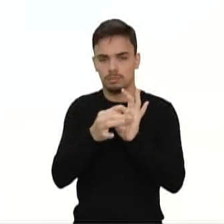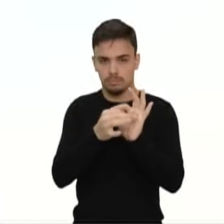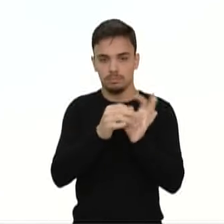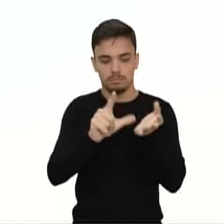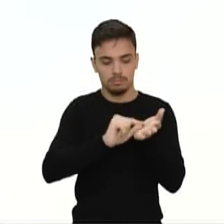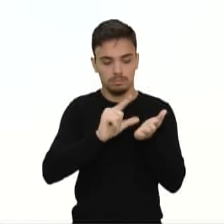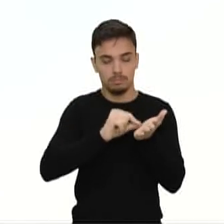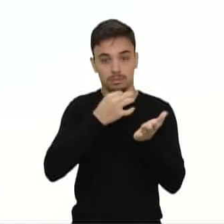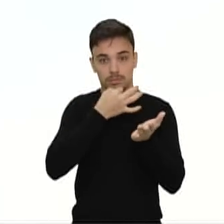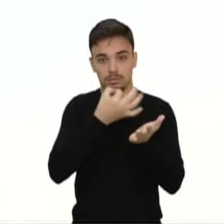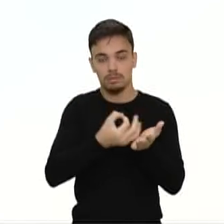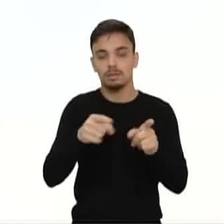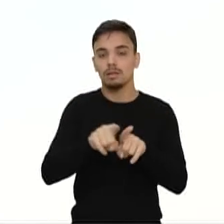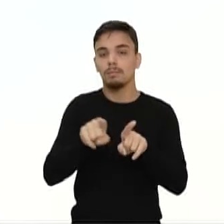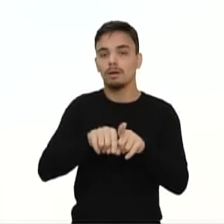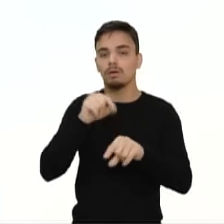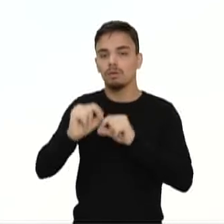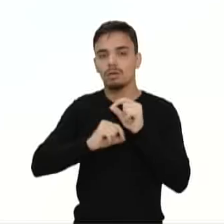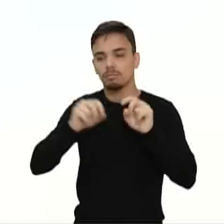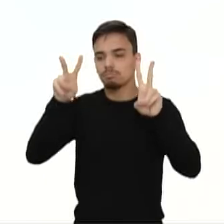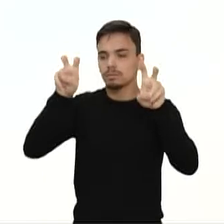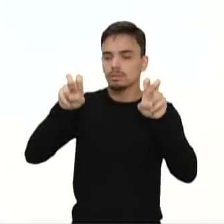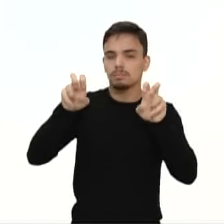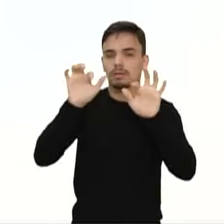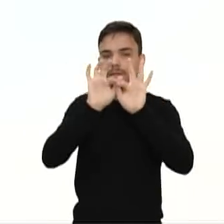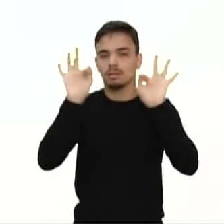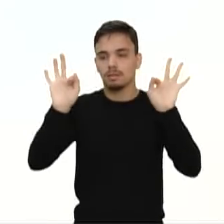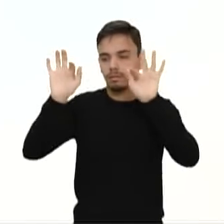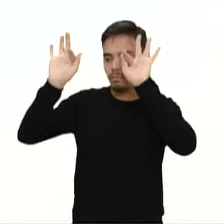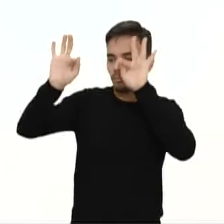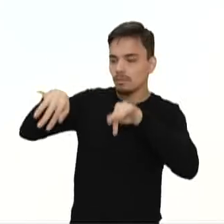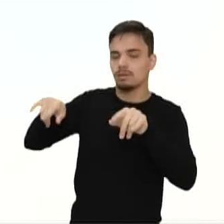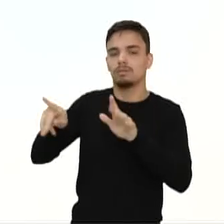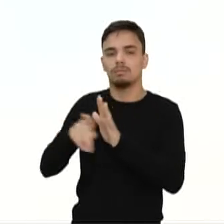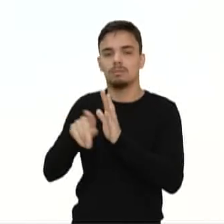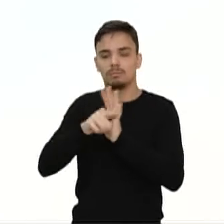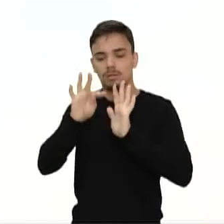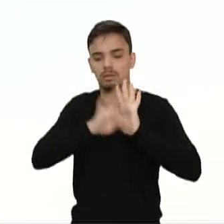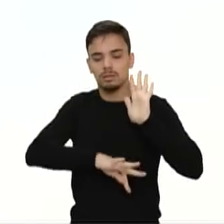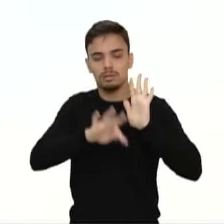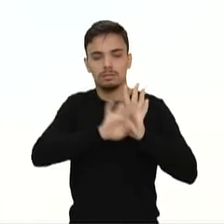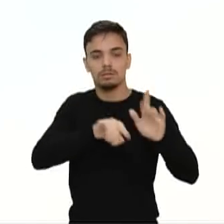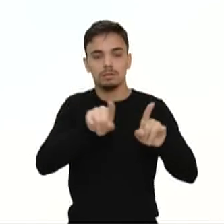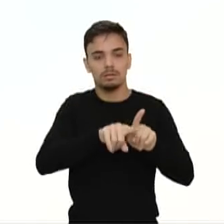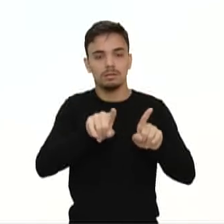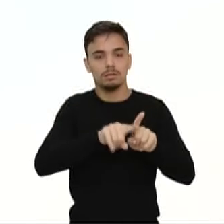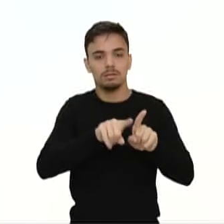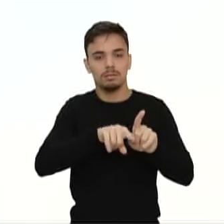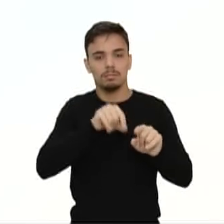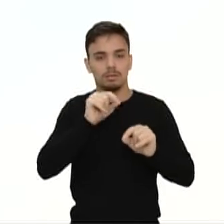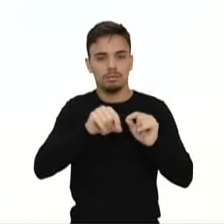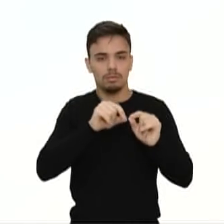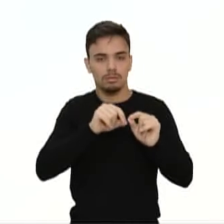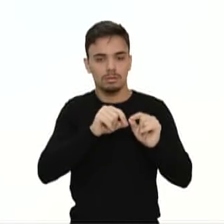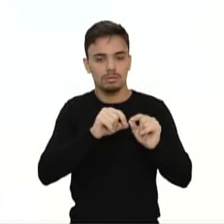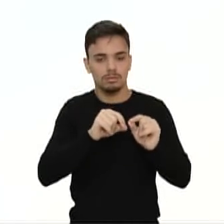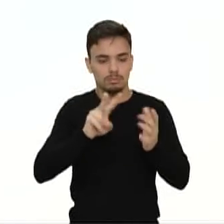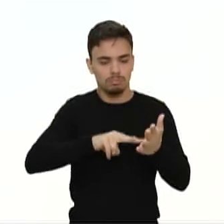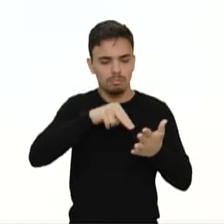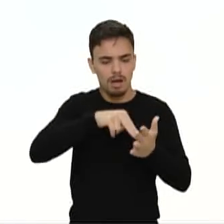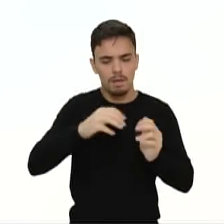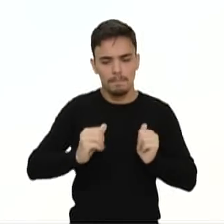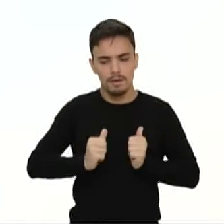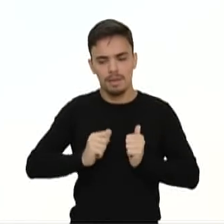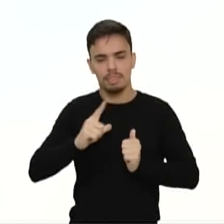opinião, identificar tema e finalidade de textos, identificar as vozes que o verbo